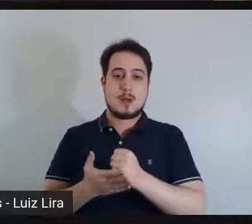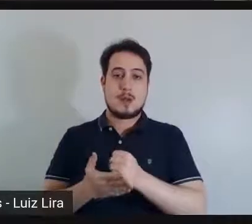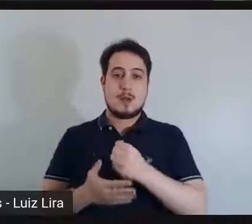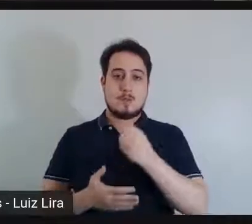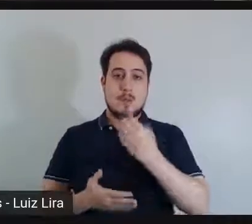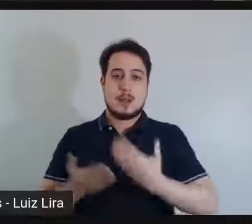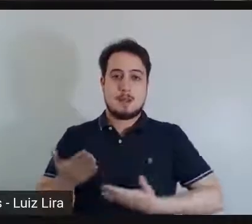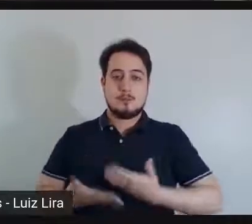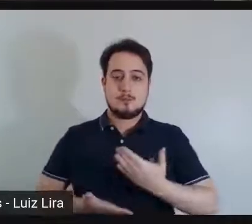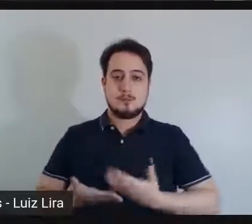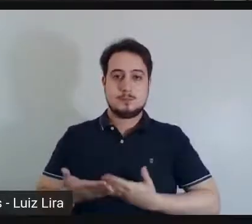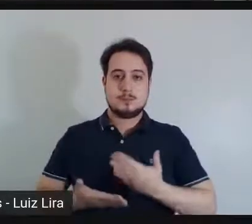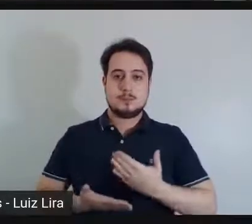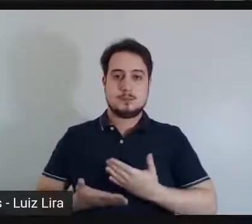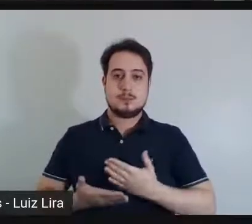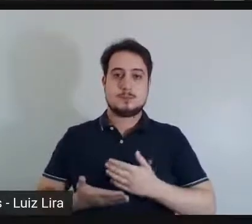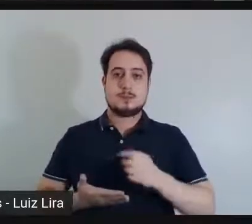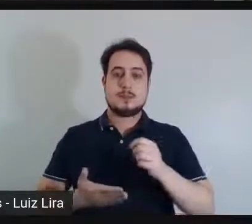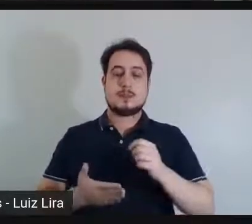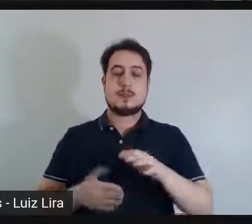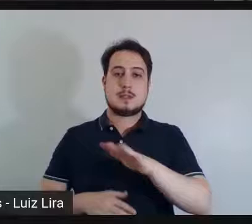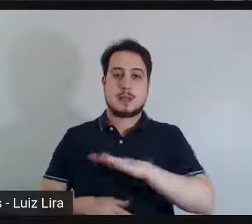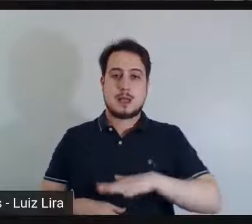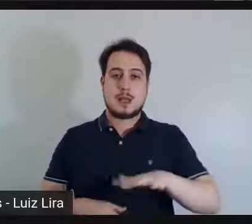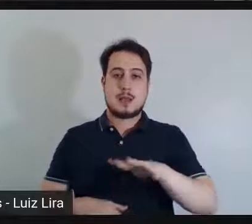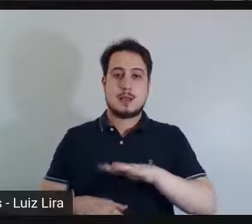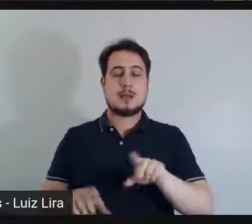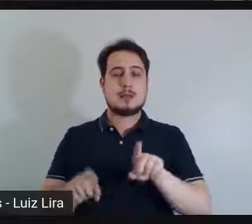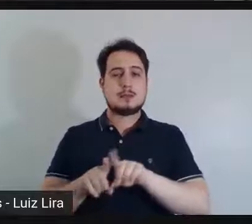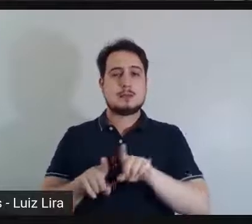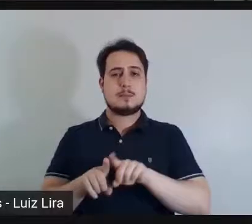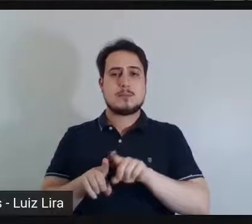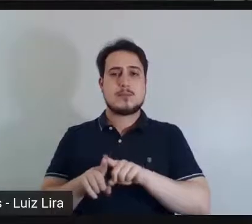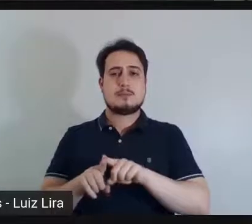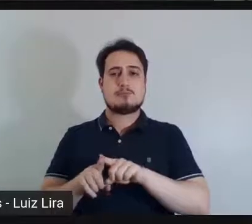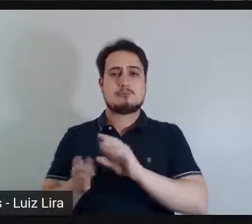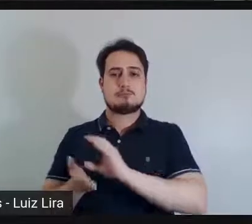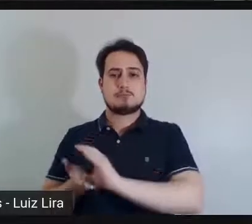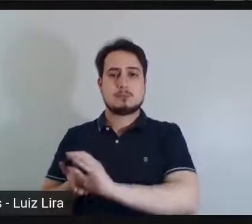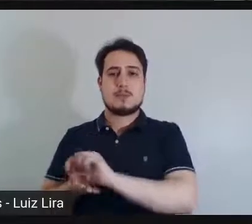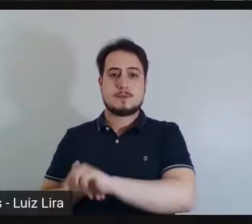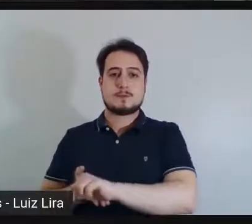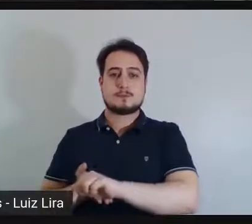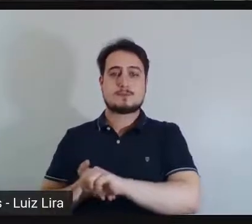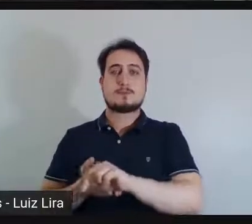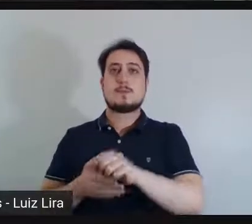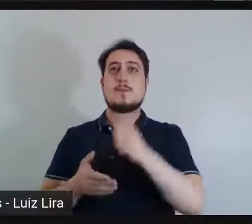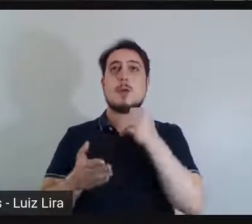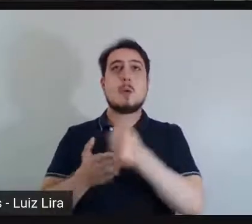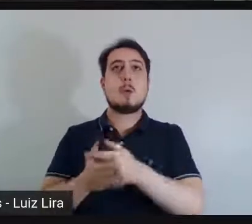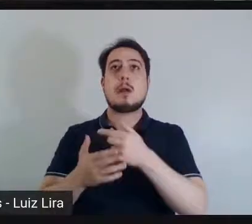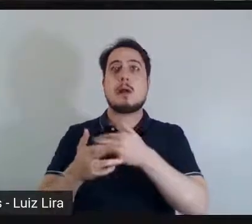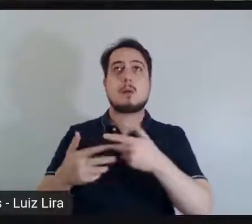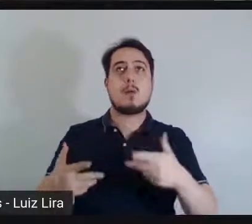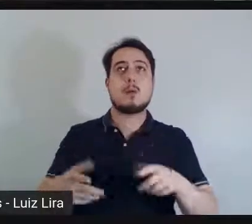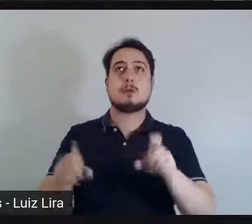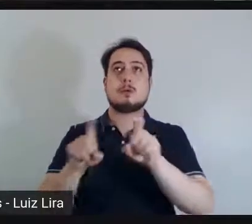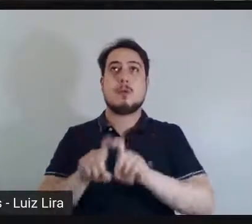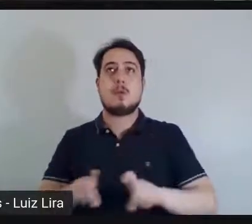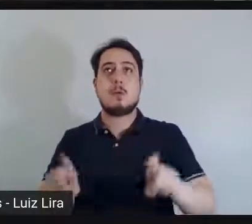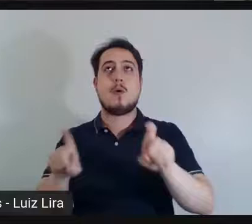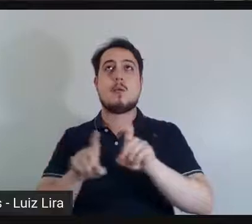inclui o serviço de mão de obra, e investimento. Adquirir alguma coisa, adquirir computador, fazer